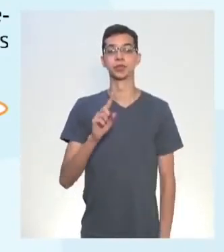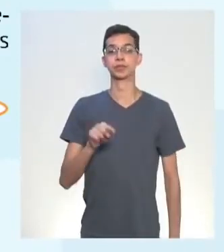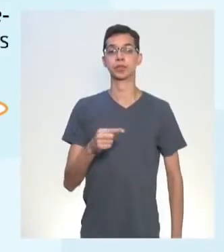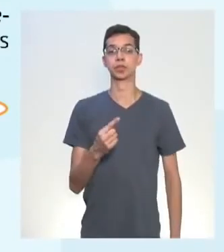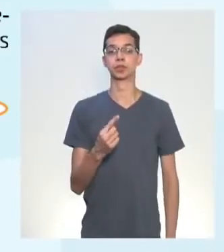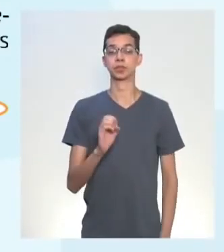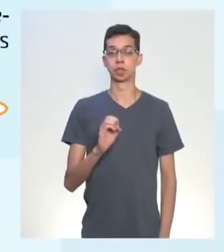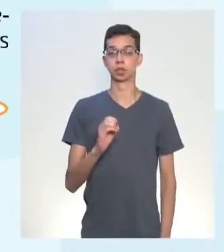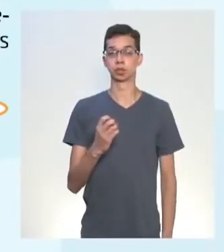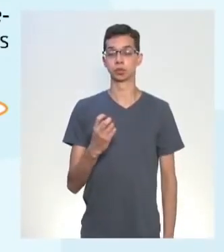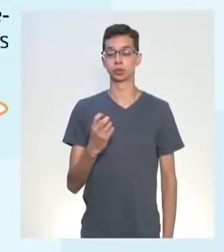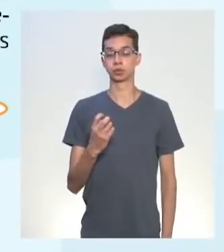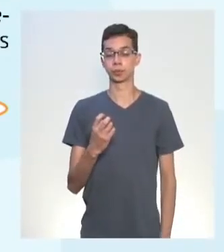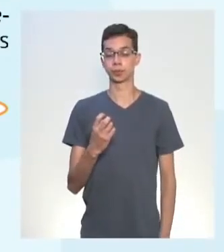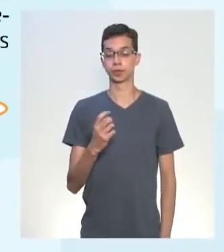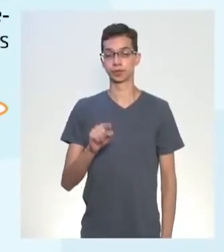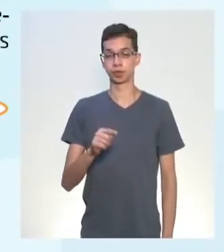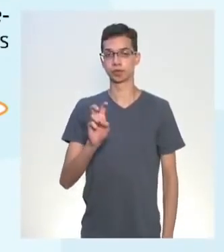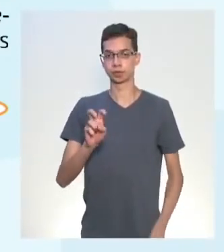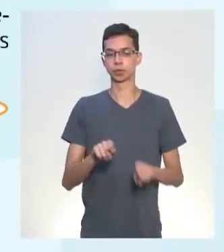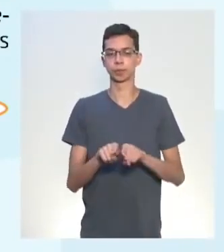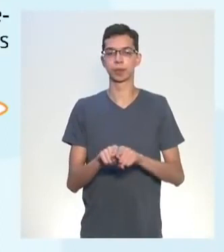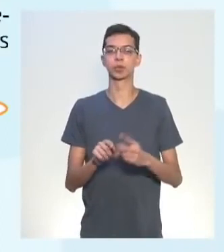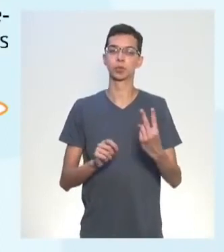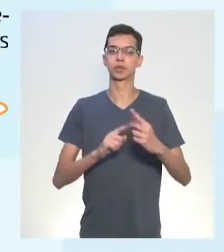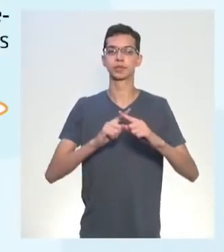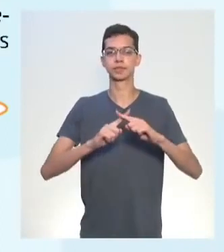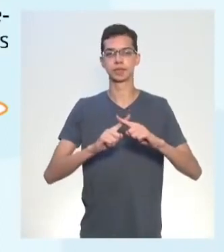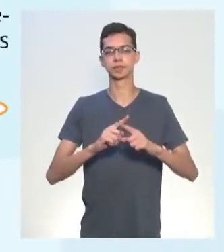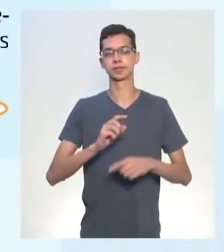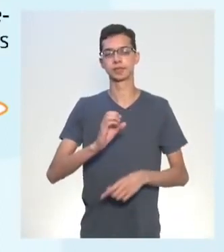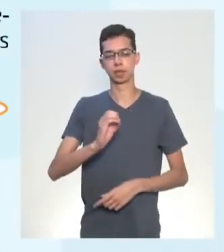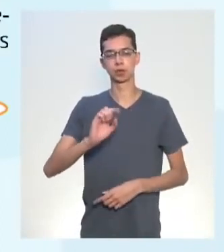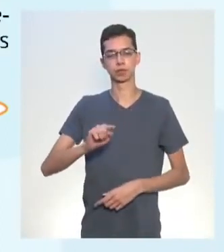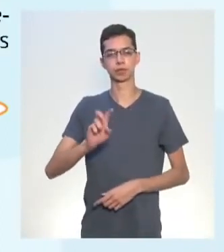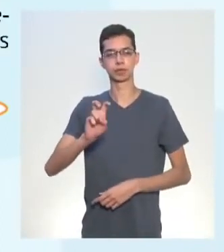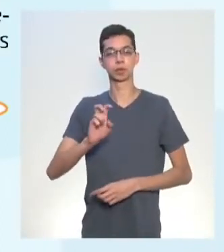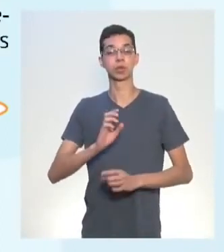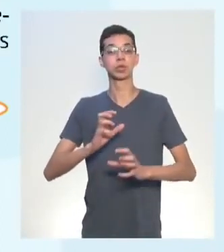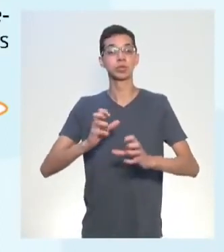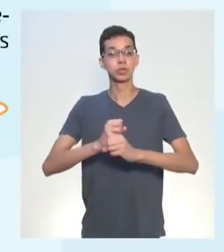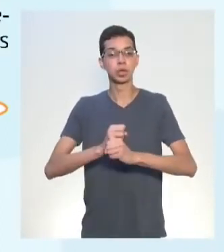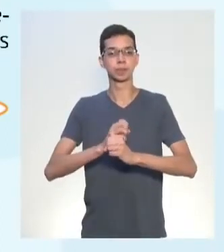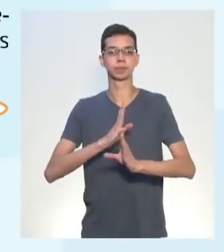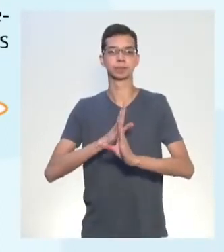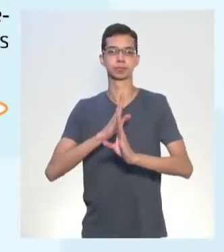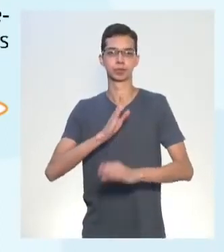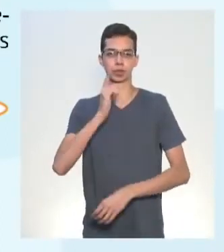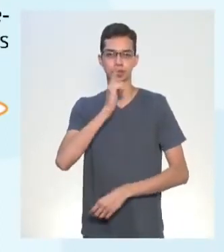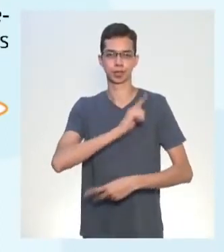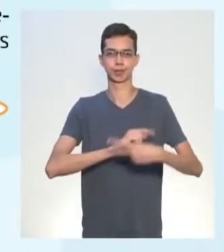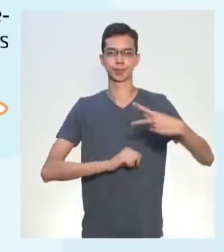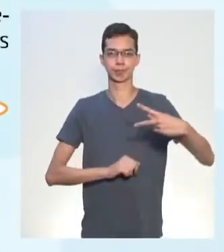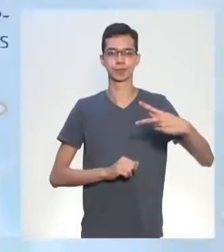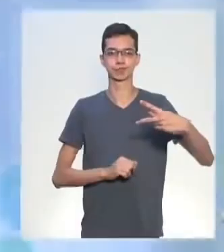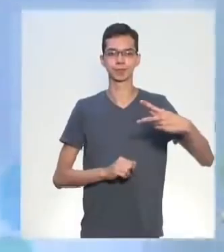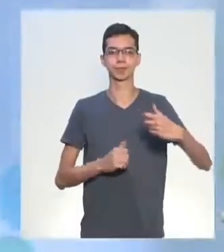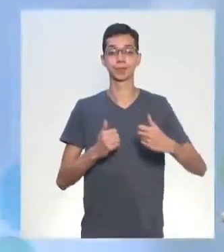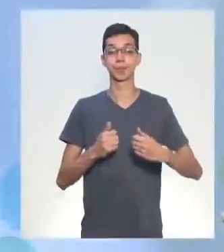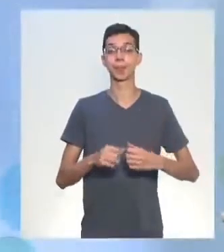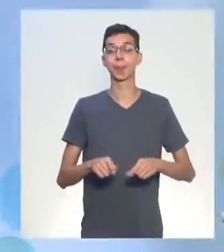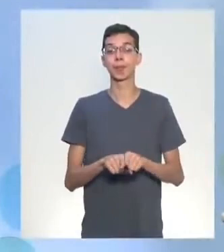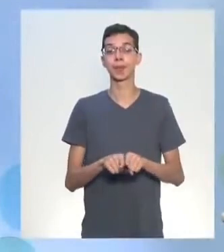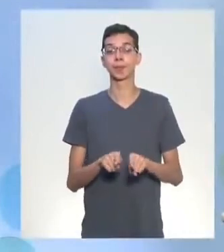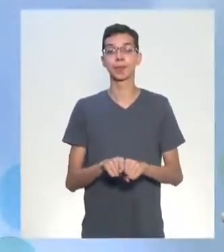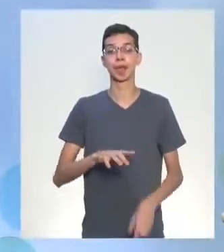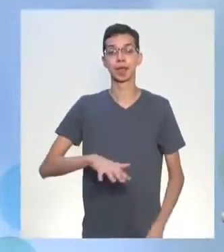vezes 0,5, e depois soma, né? A gente vai achar o perímetro igual a 1,4. Já a área, eu fiz uma multiplicação, coloquei esses valores